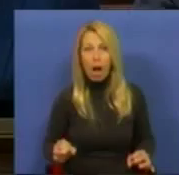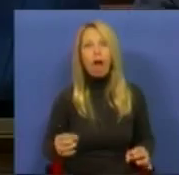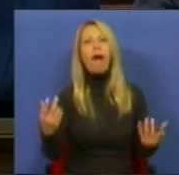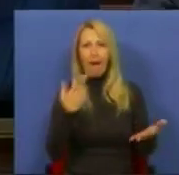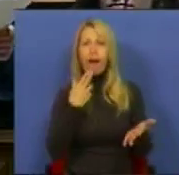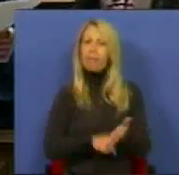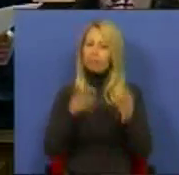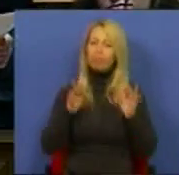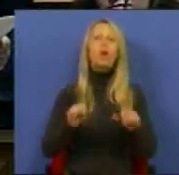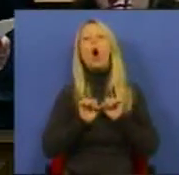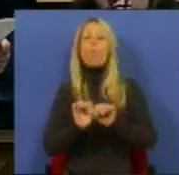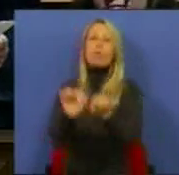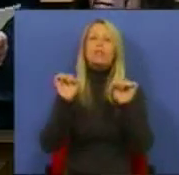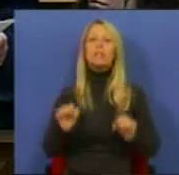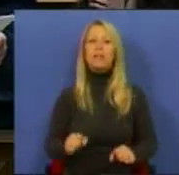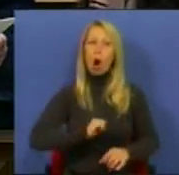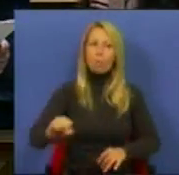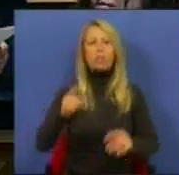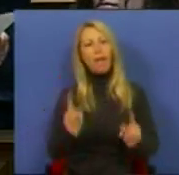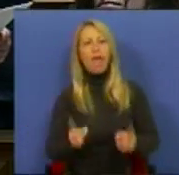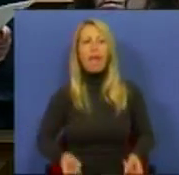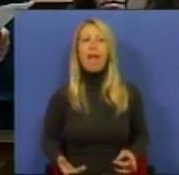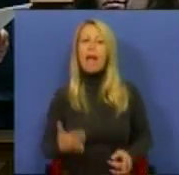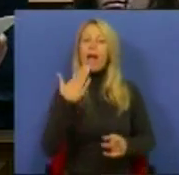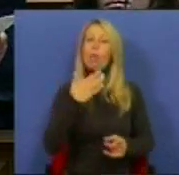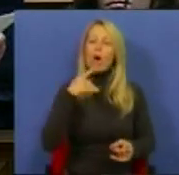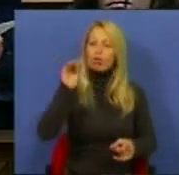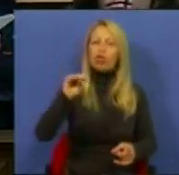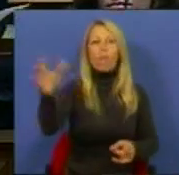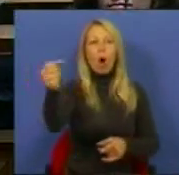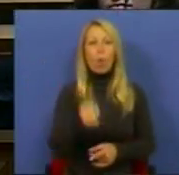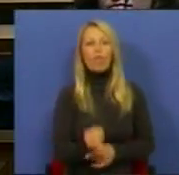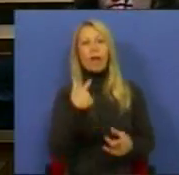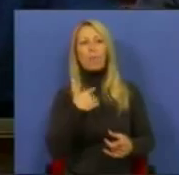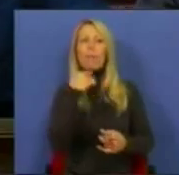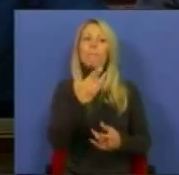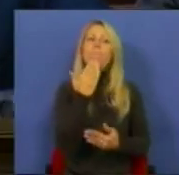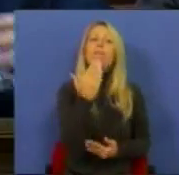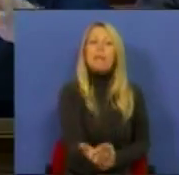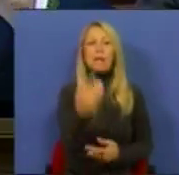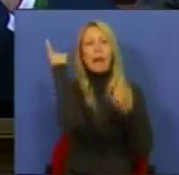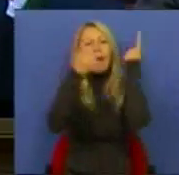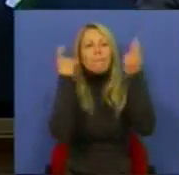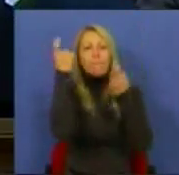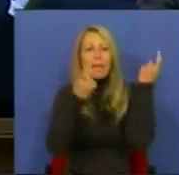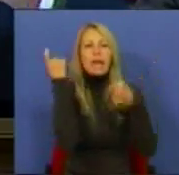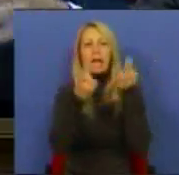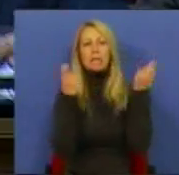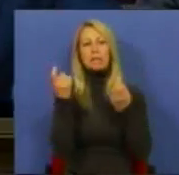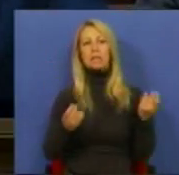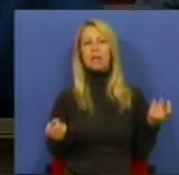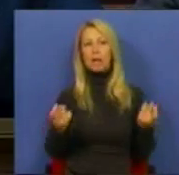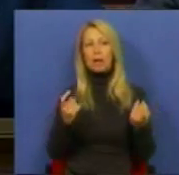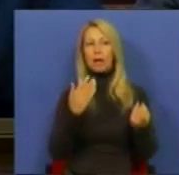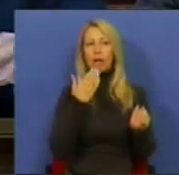Parlamento para pedir ao Governo que reflita, que conceba. Sinceramente, Sr. Deputado Paulo Portas, esperávamos muito melhor de si e do